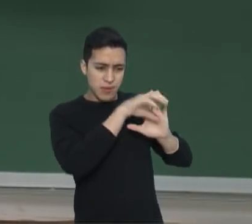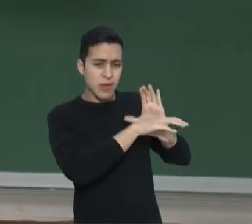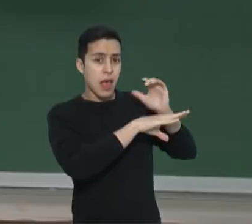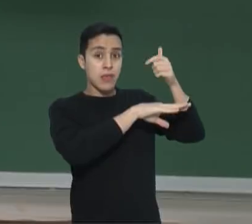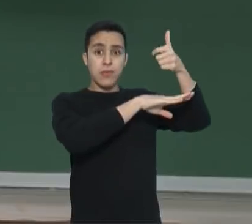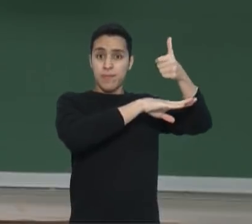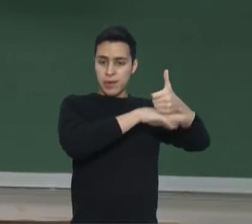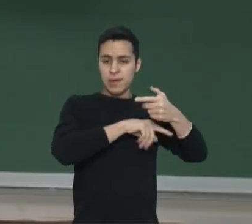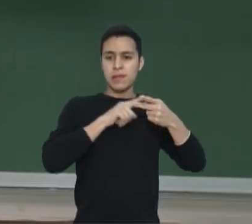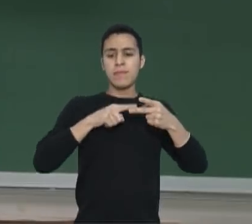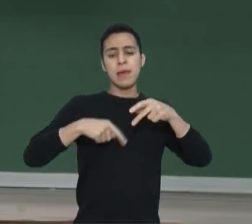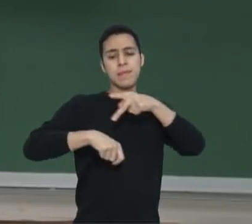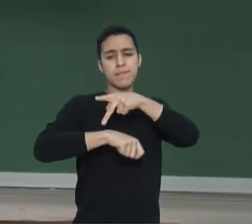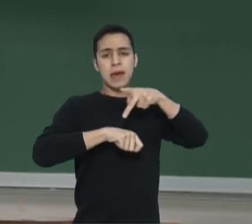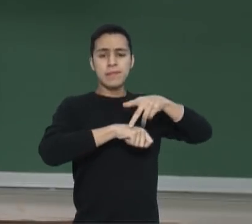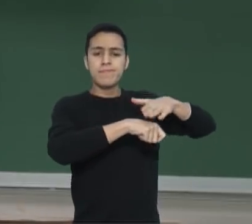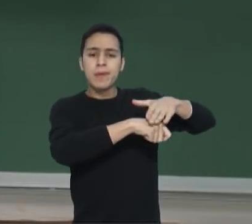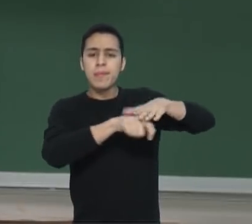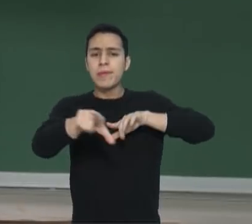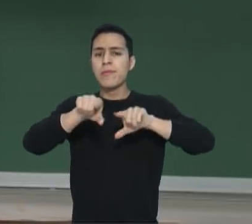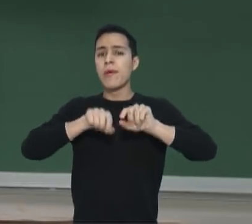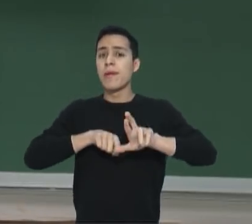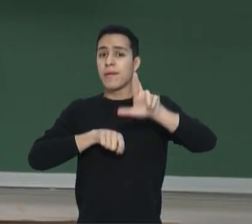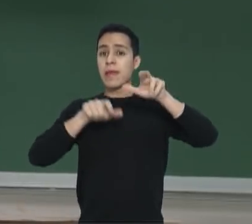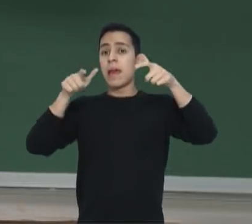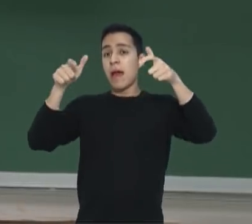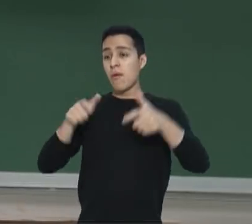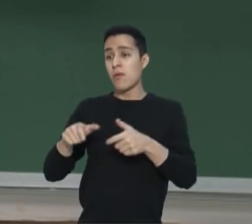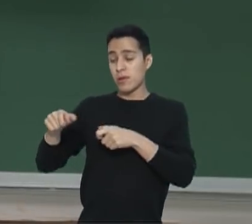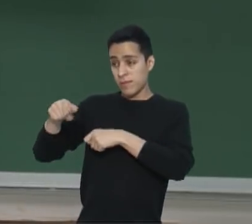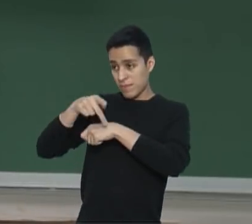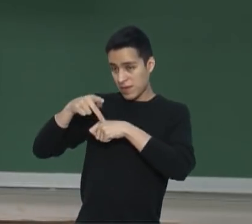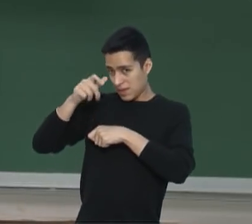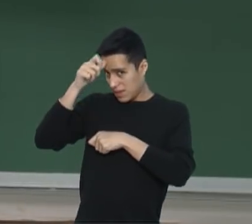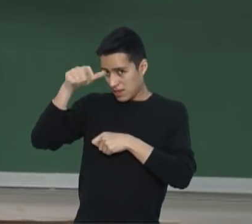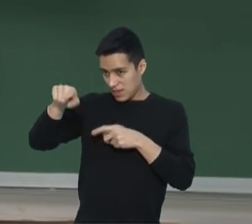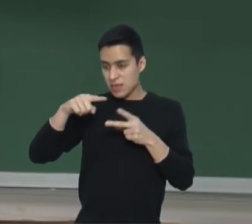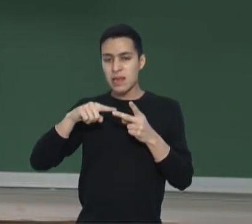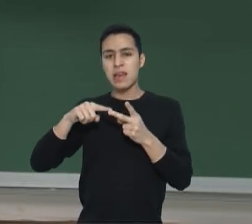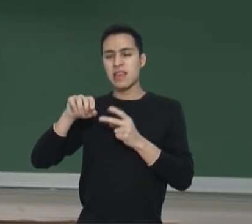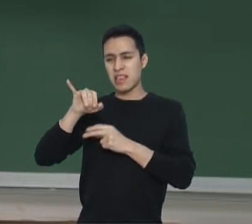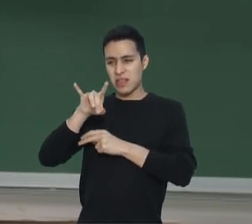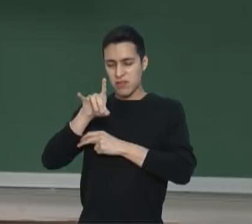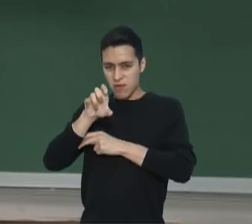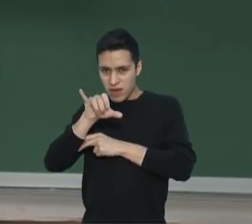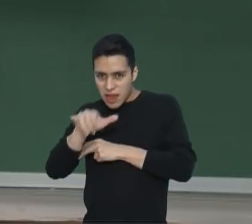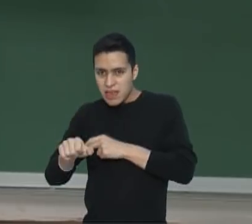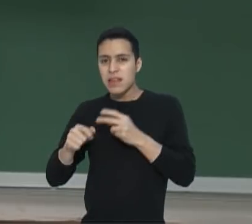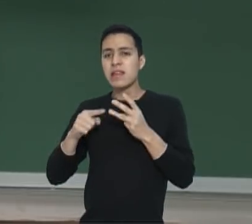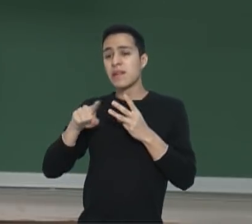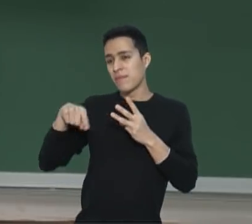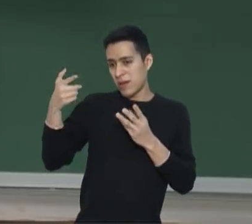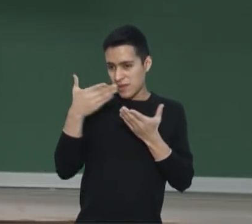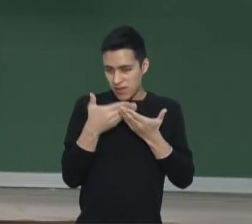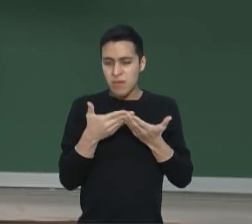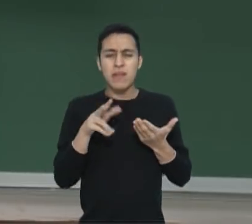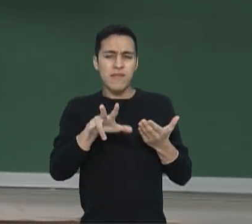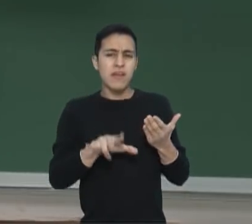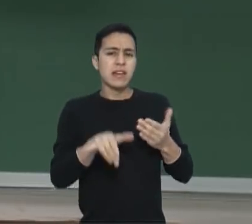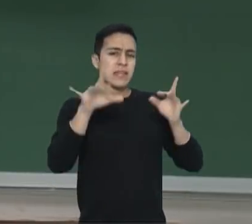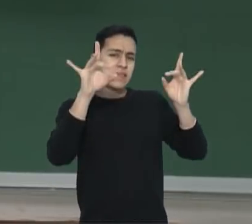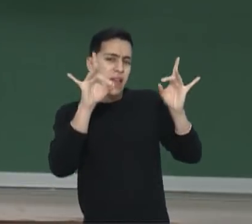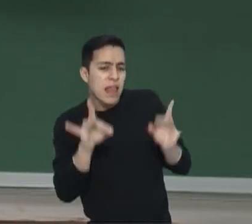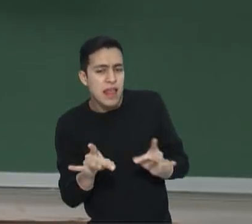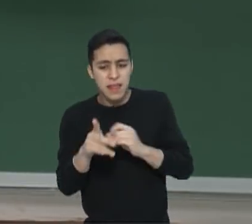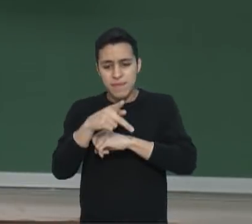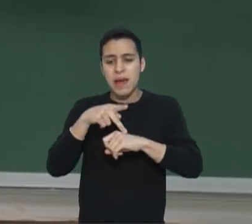soberania e autodeterminação dos povos na Índia, na Indonésia, e na próxima aula vamos tratar no contexto